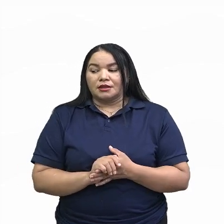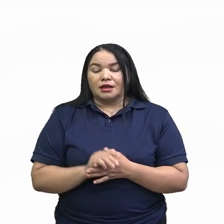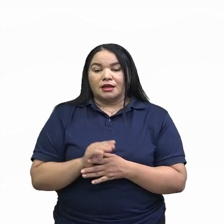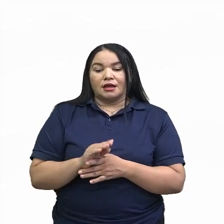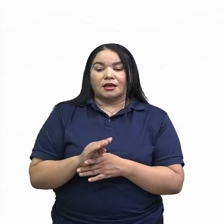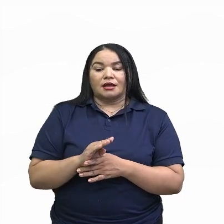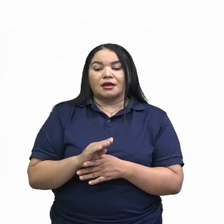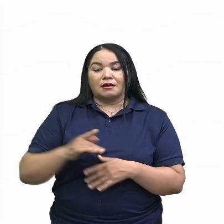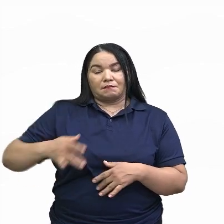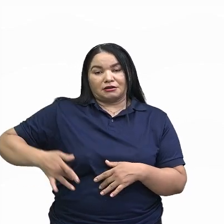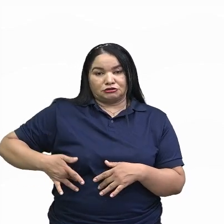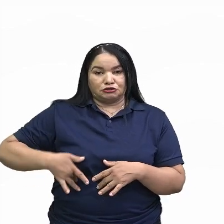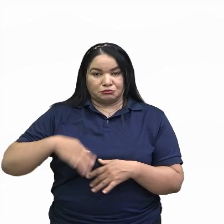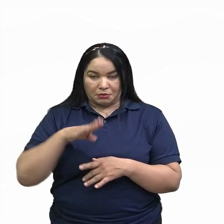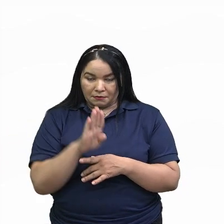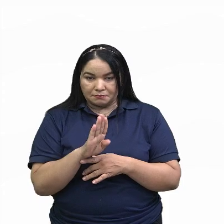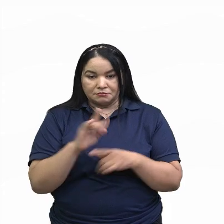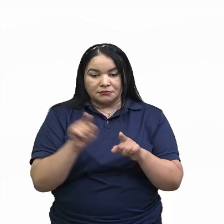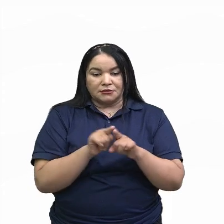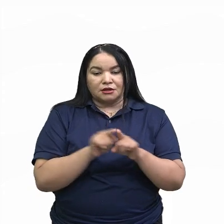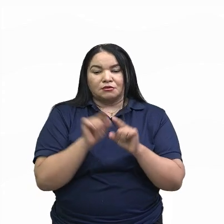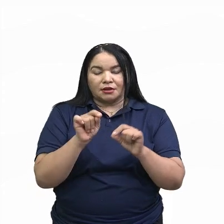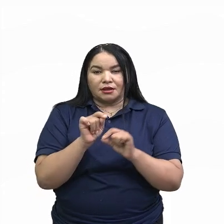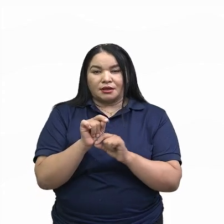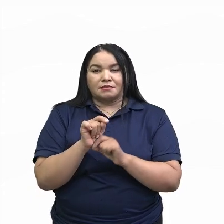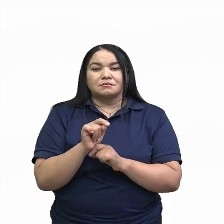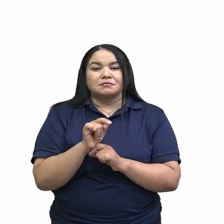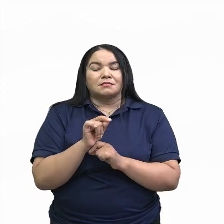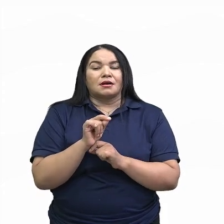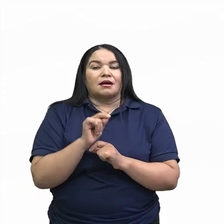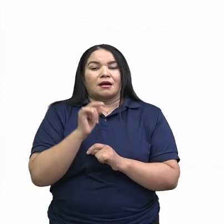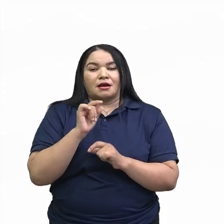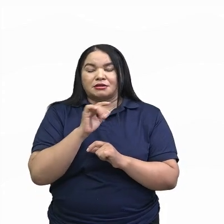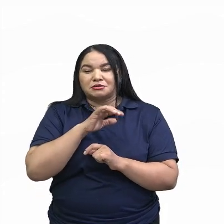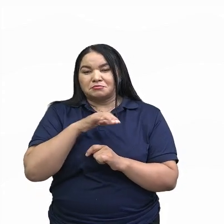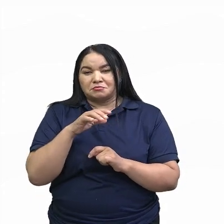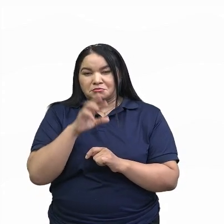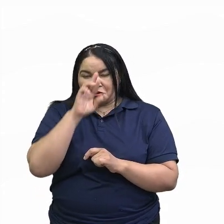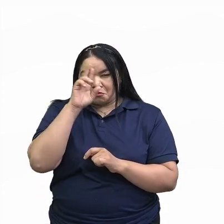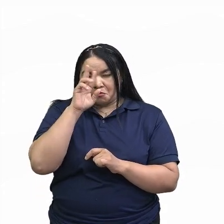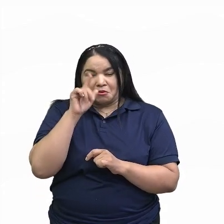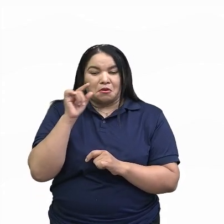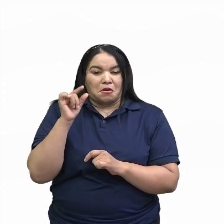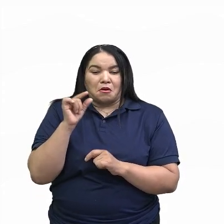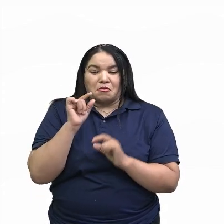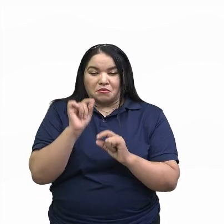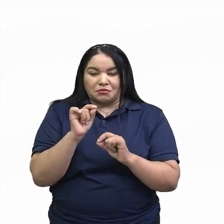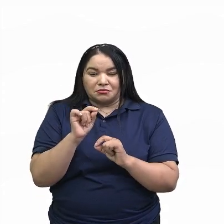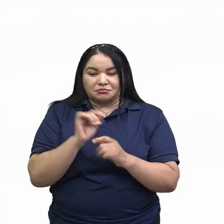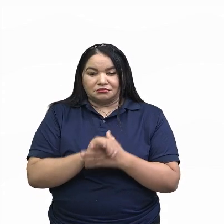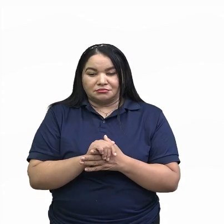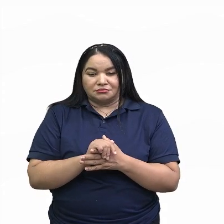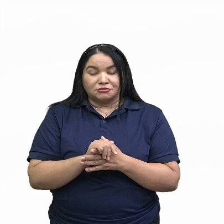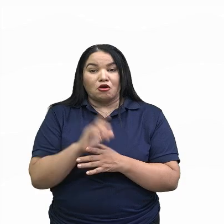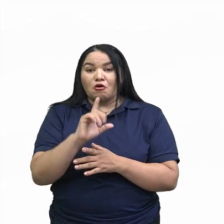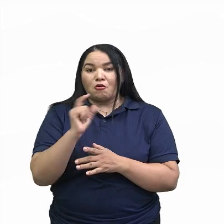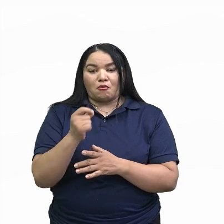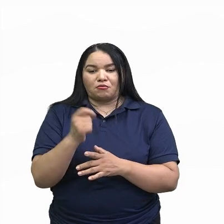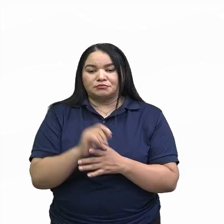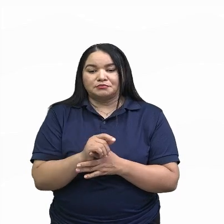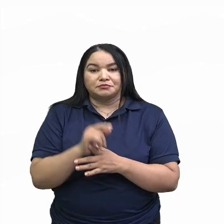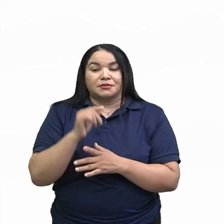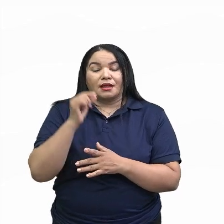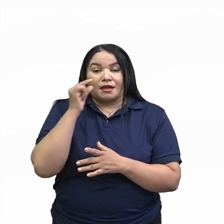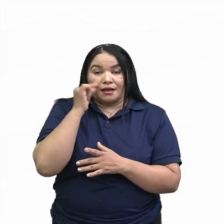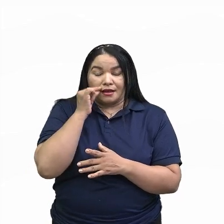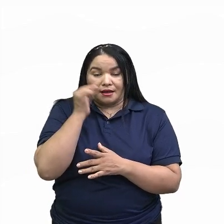o primeiro animal, né, que foi um rato transgênico. Em 83, a primeira planta transgênica